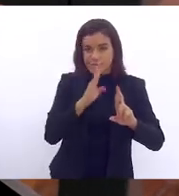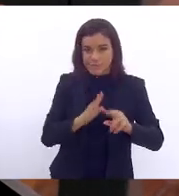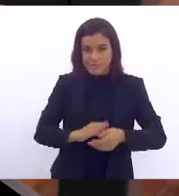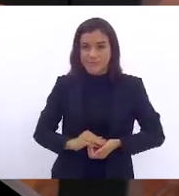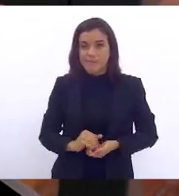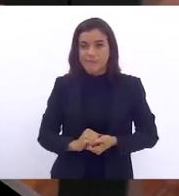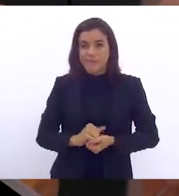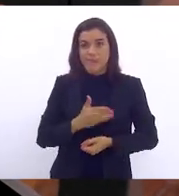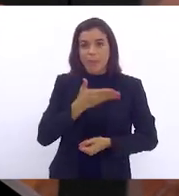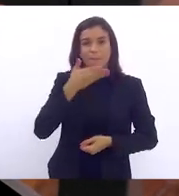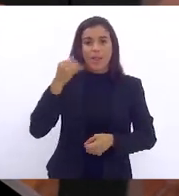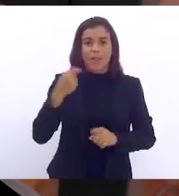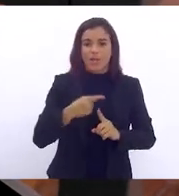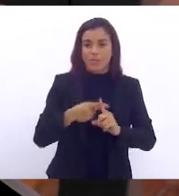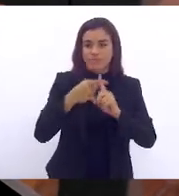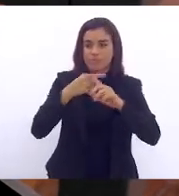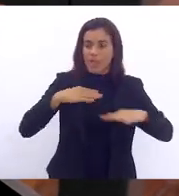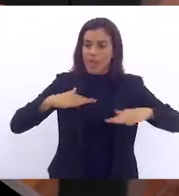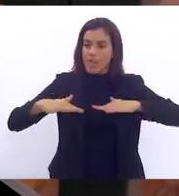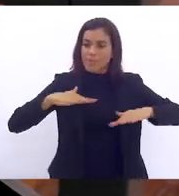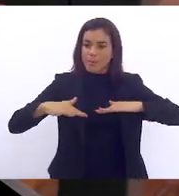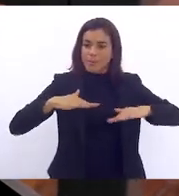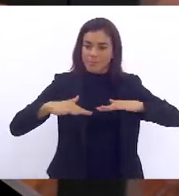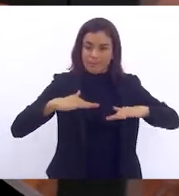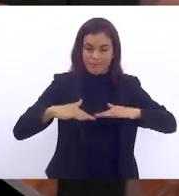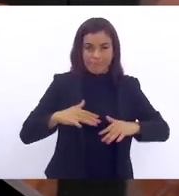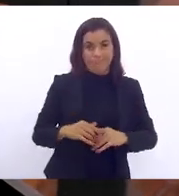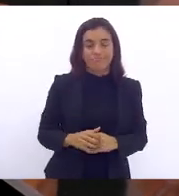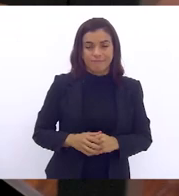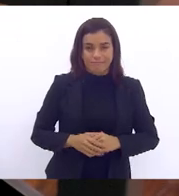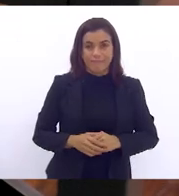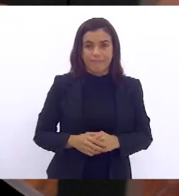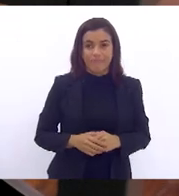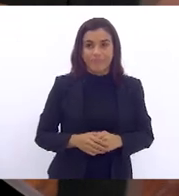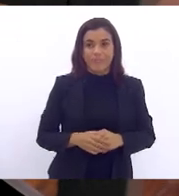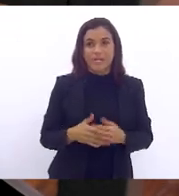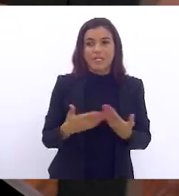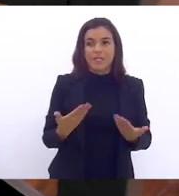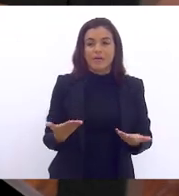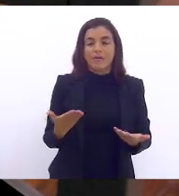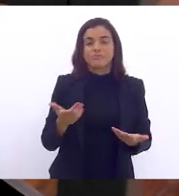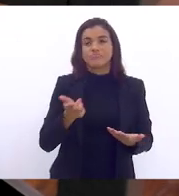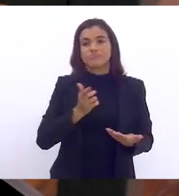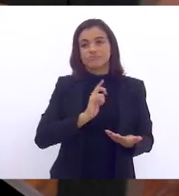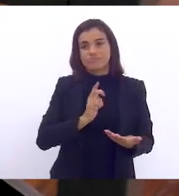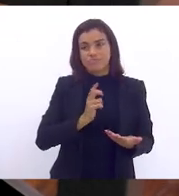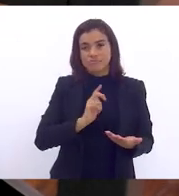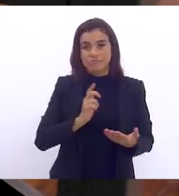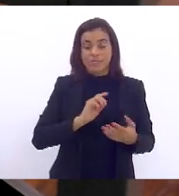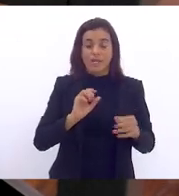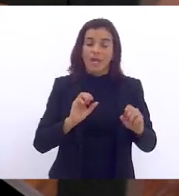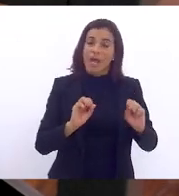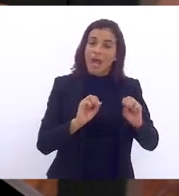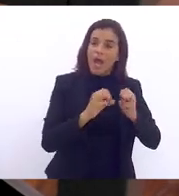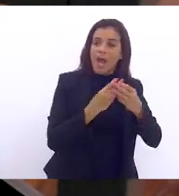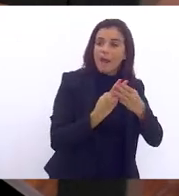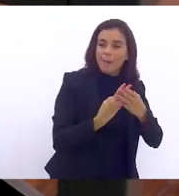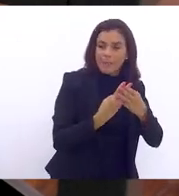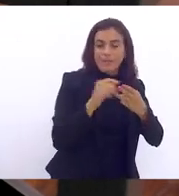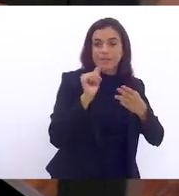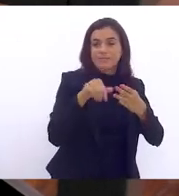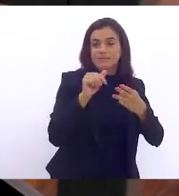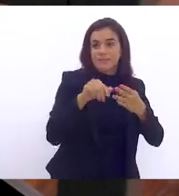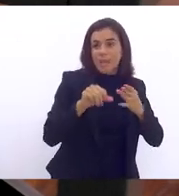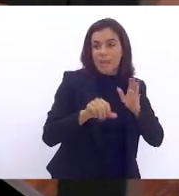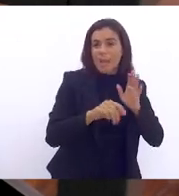positivamente a mobilidade das estradas brasileiras tá e aqui a gente tem uma sugestão a gente vai dividir a apresentação em dois momentos é mais uma parte